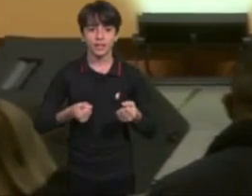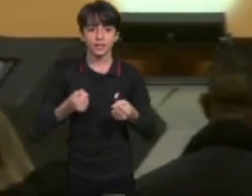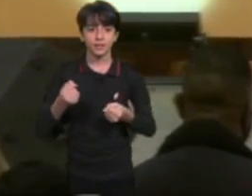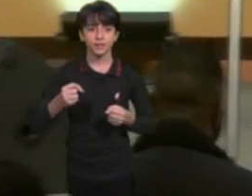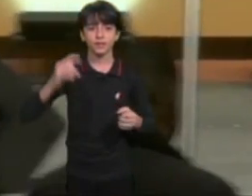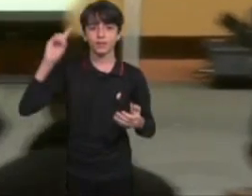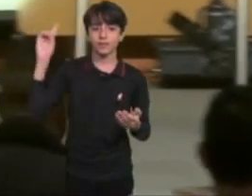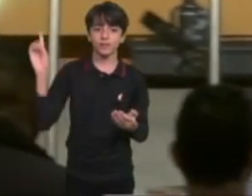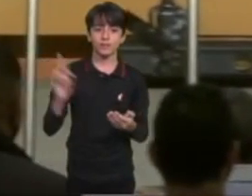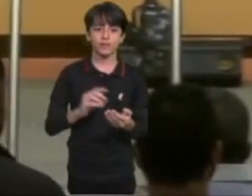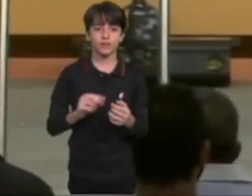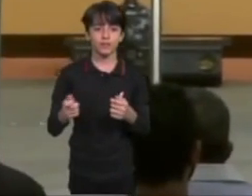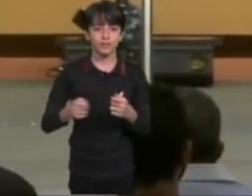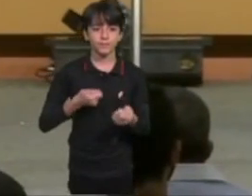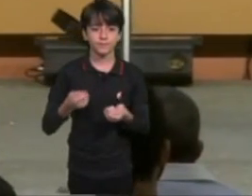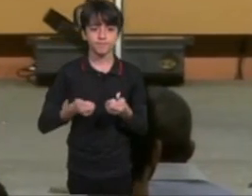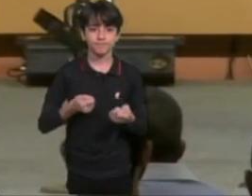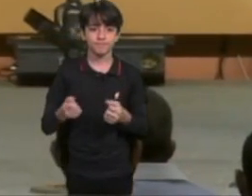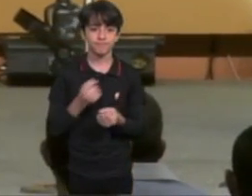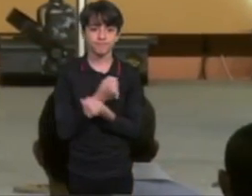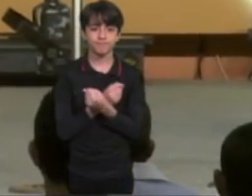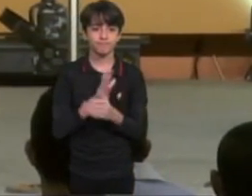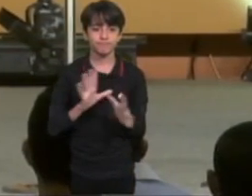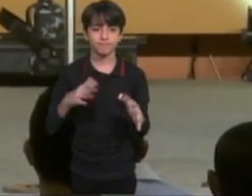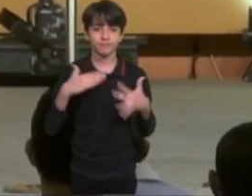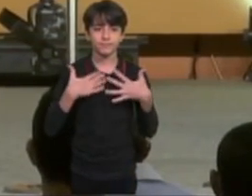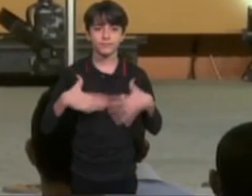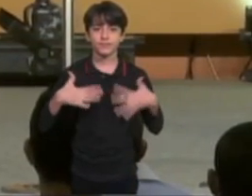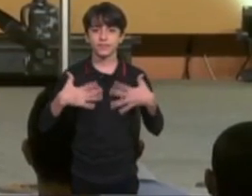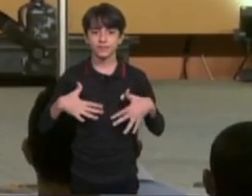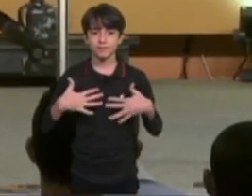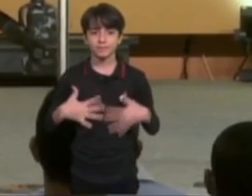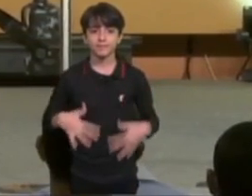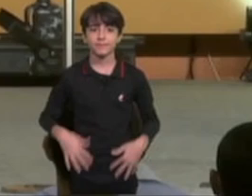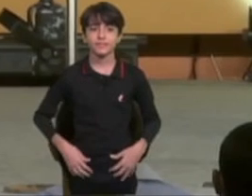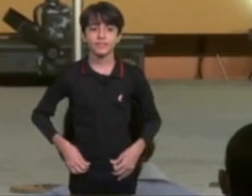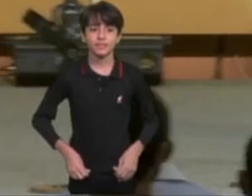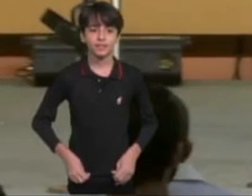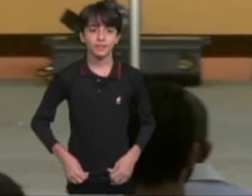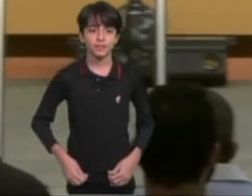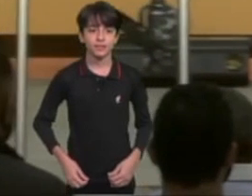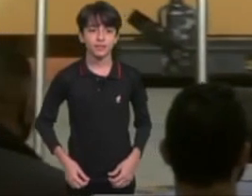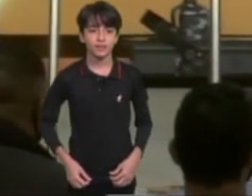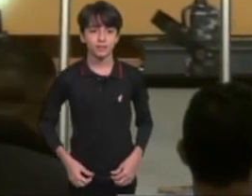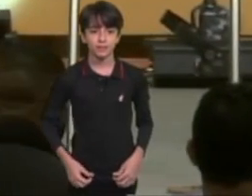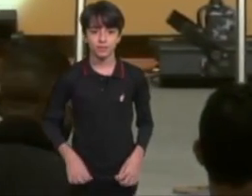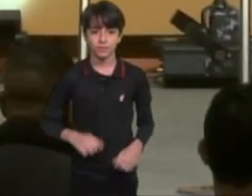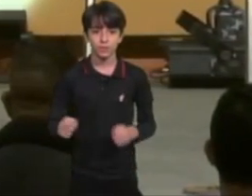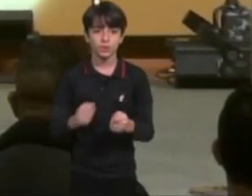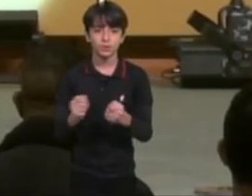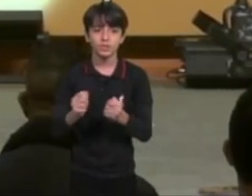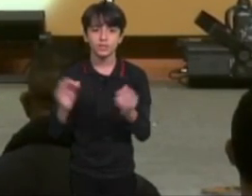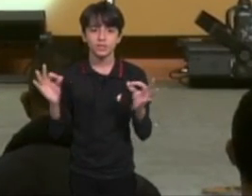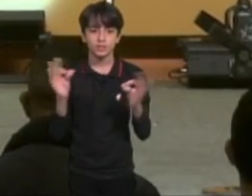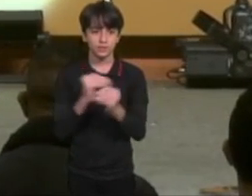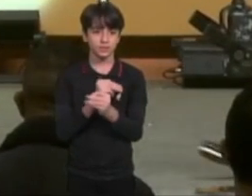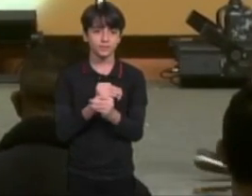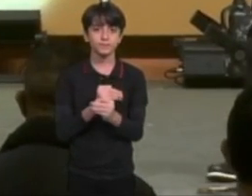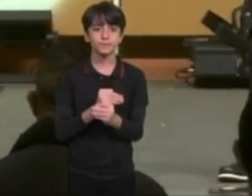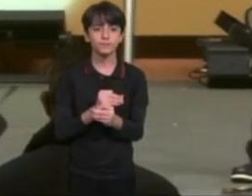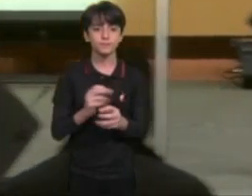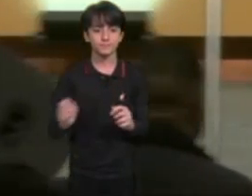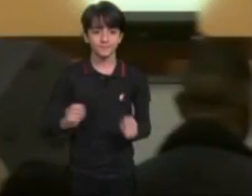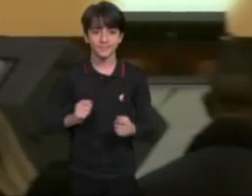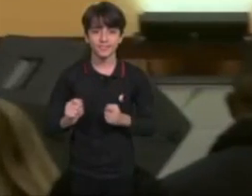está limitado a tempo espaço e circunstâncias e Nenhum de Nós conseguimos controlar todas as coisas Passa o